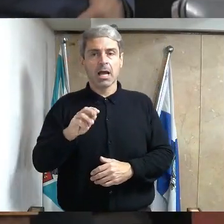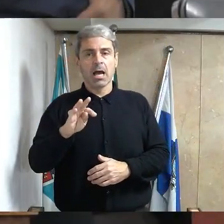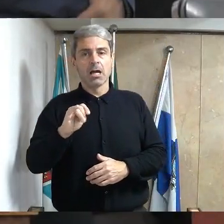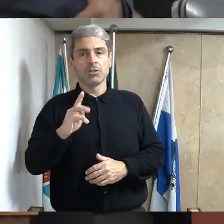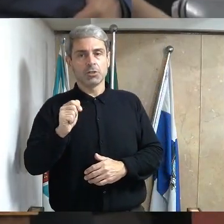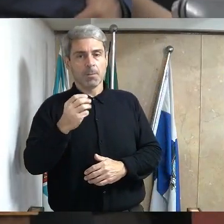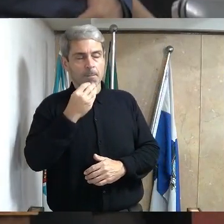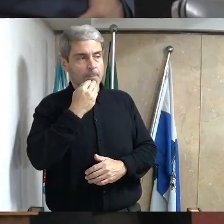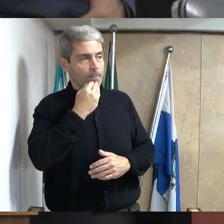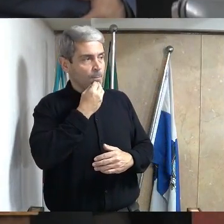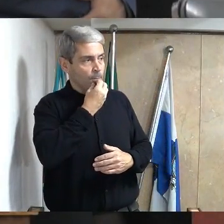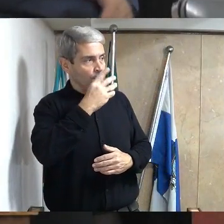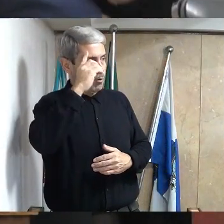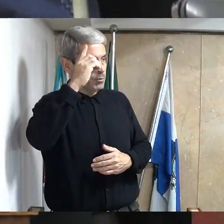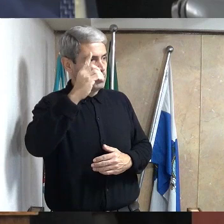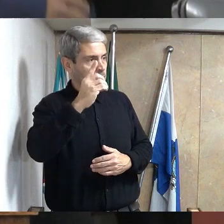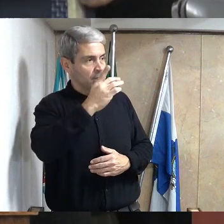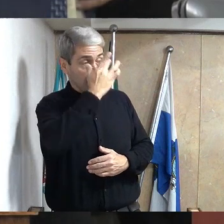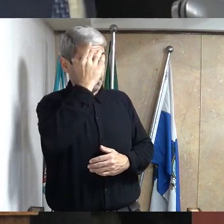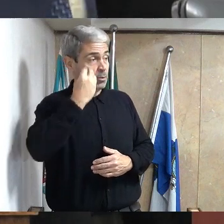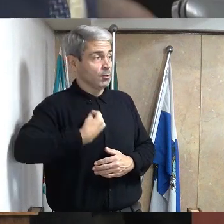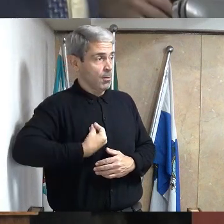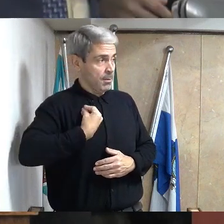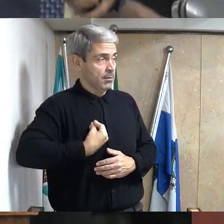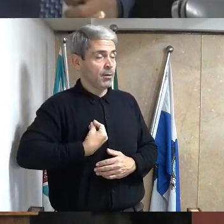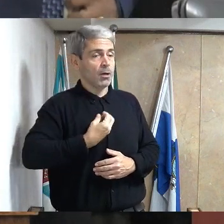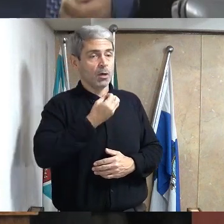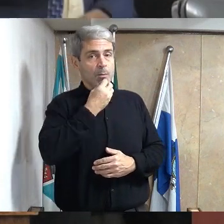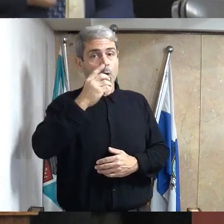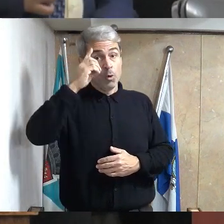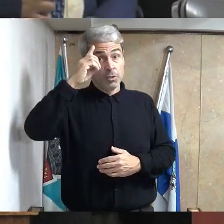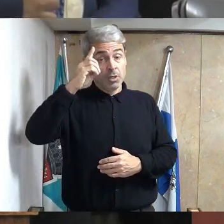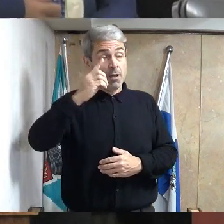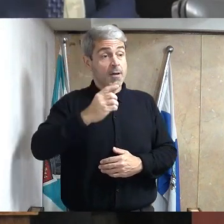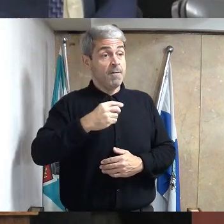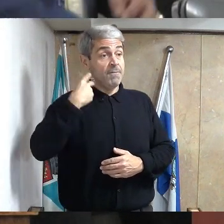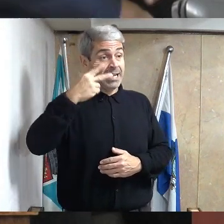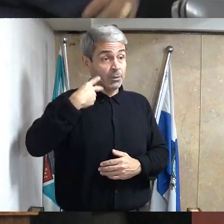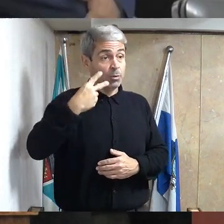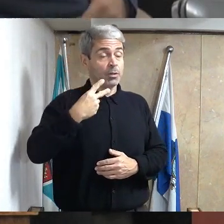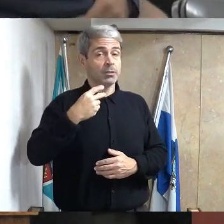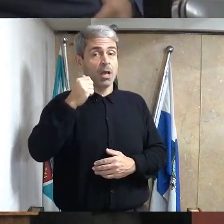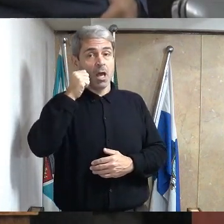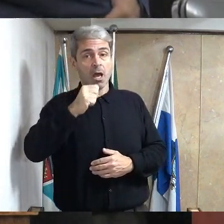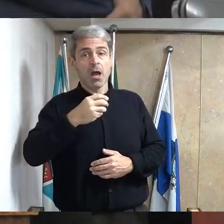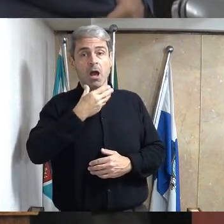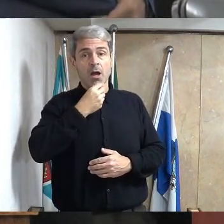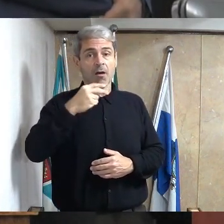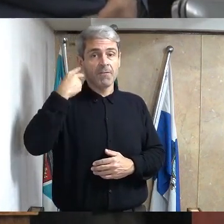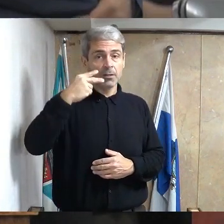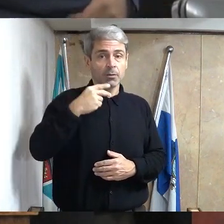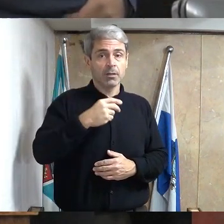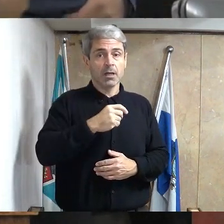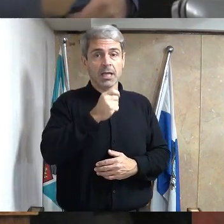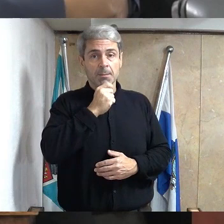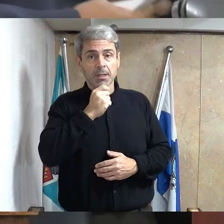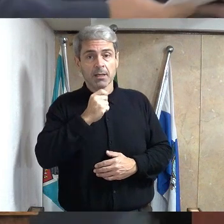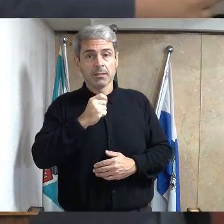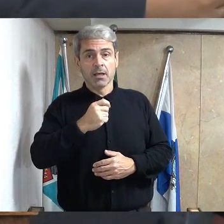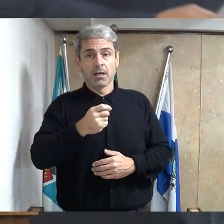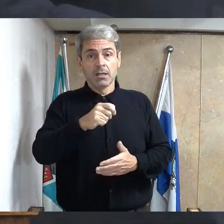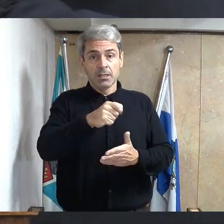bom dia, público presente, bom dia, vereadores, vereadoras, imprensa escrita e imprensa falada.